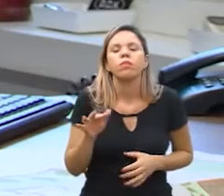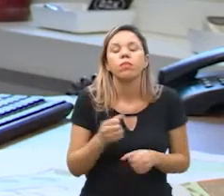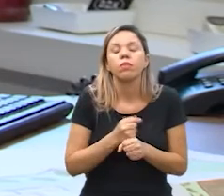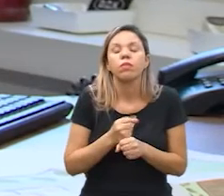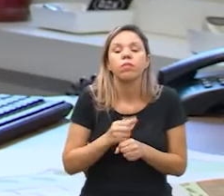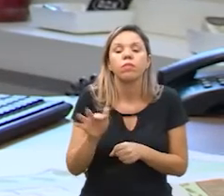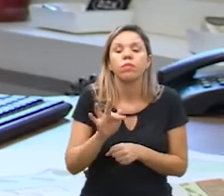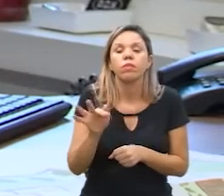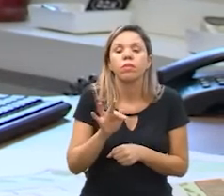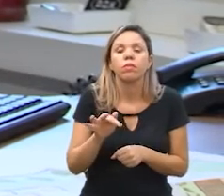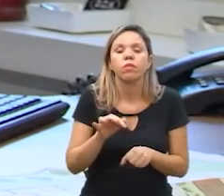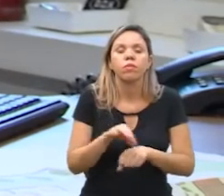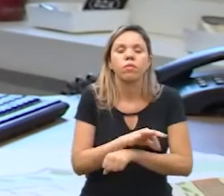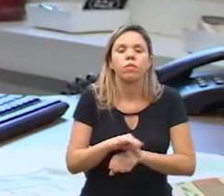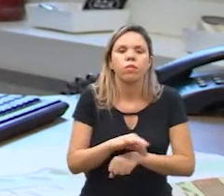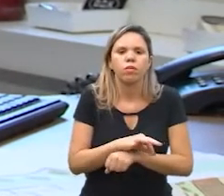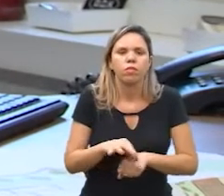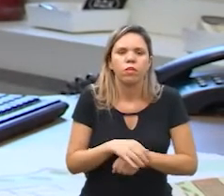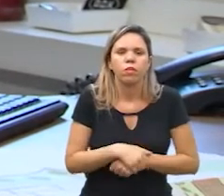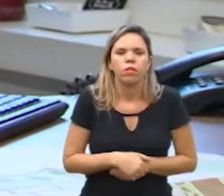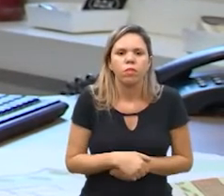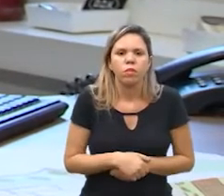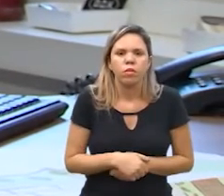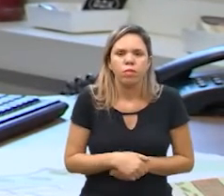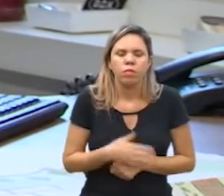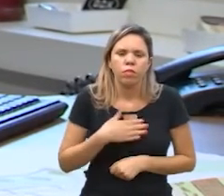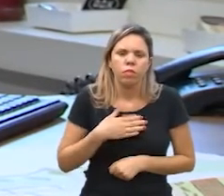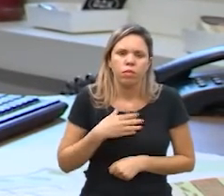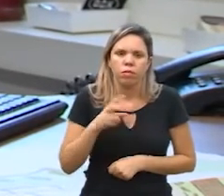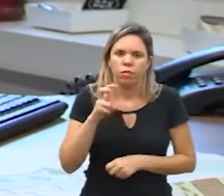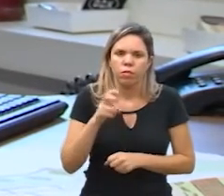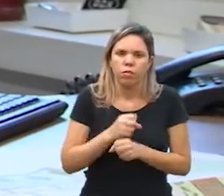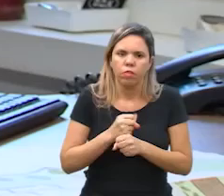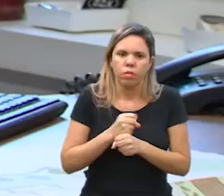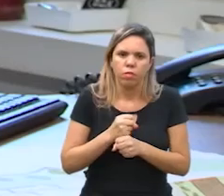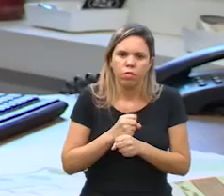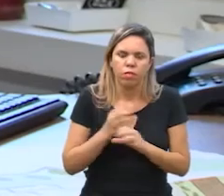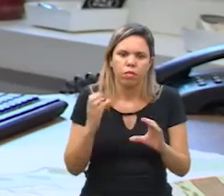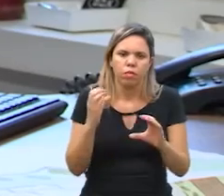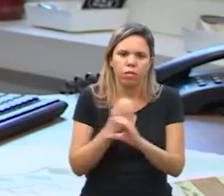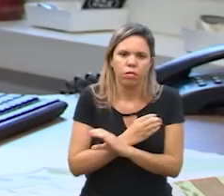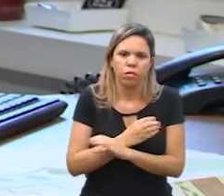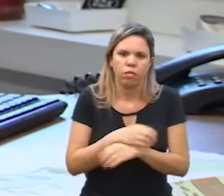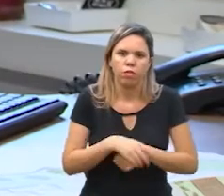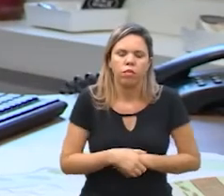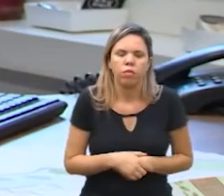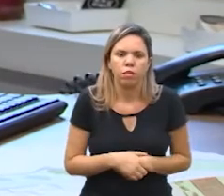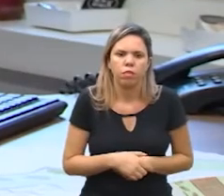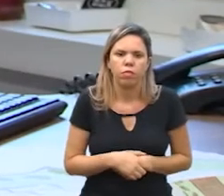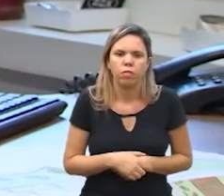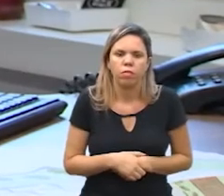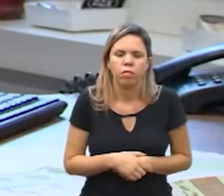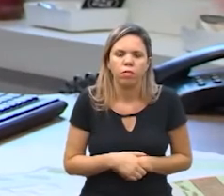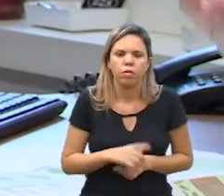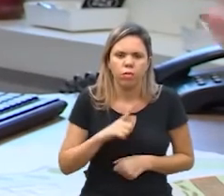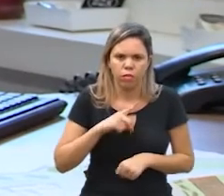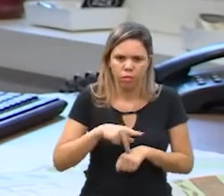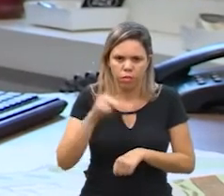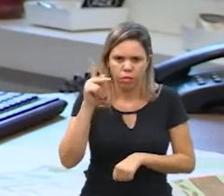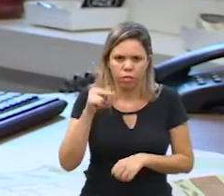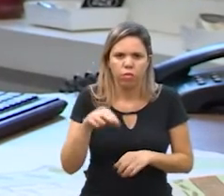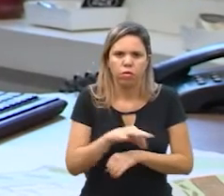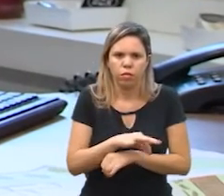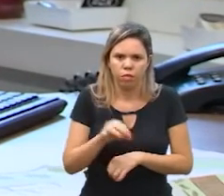faculdade de arquitetura para se formar arquiteto? A minha foram 5 anos integral. 5 anos? Integral. Até existe pós-graduação